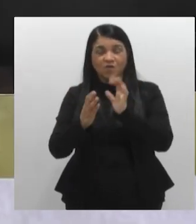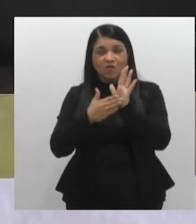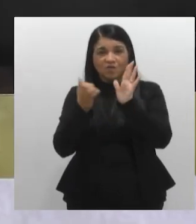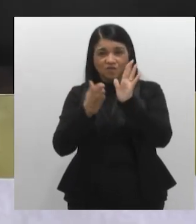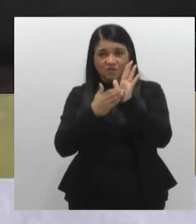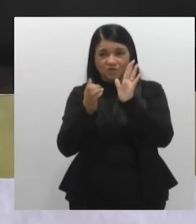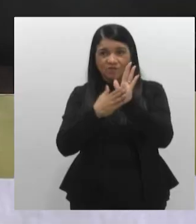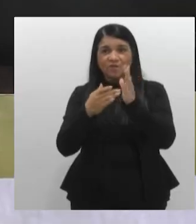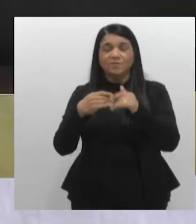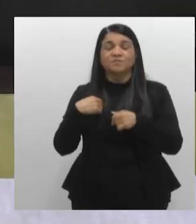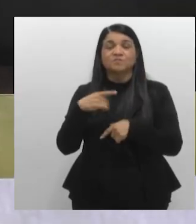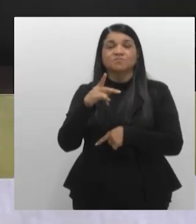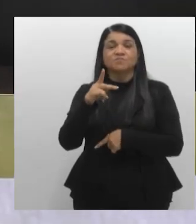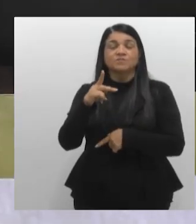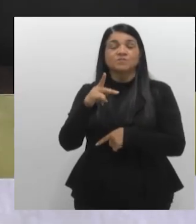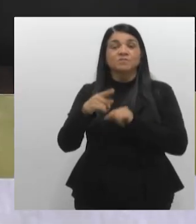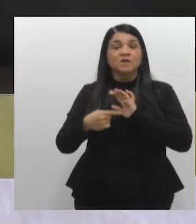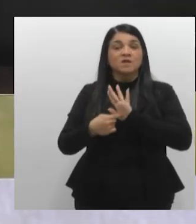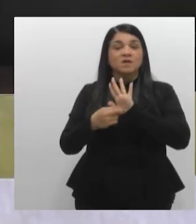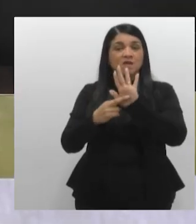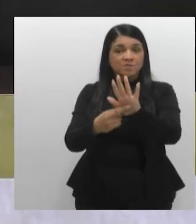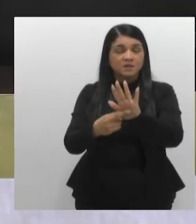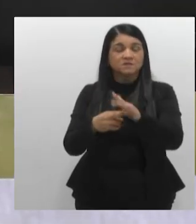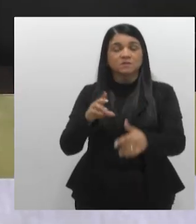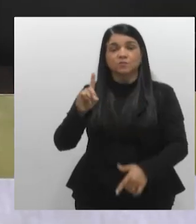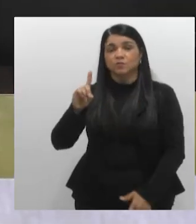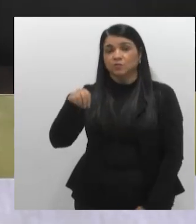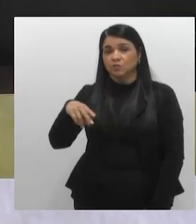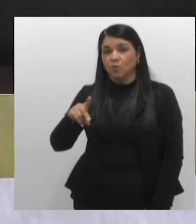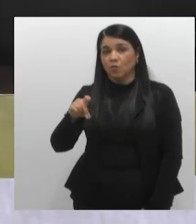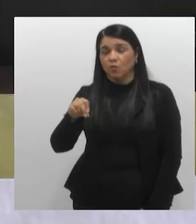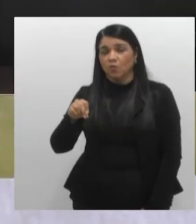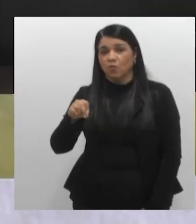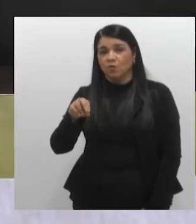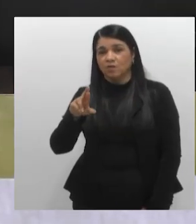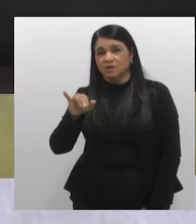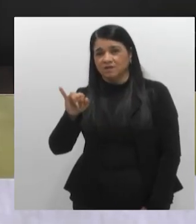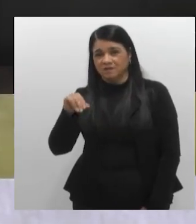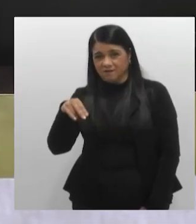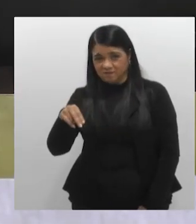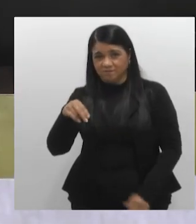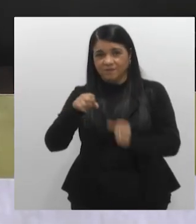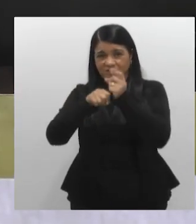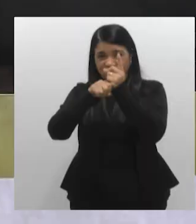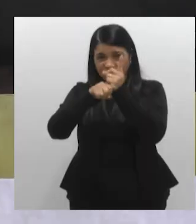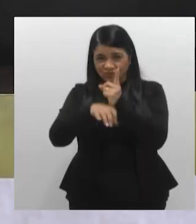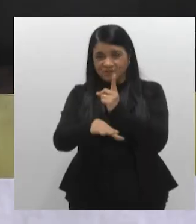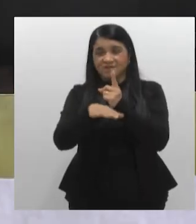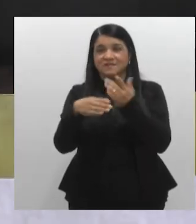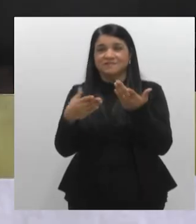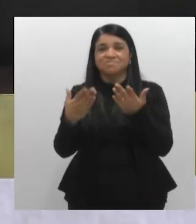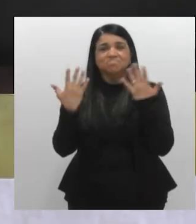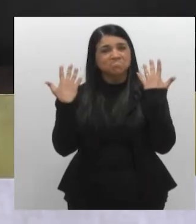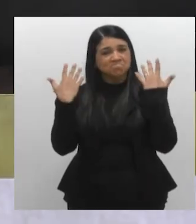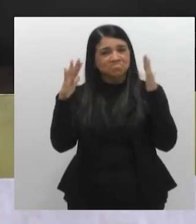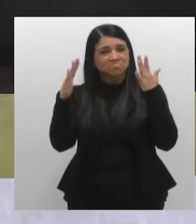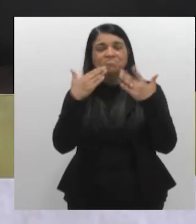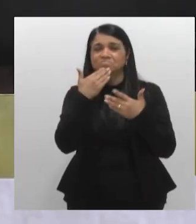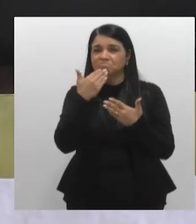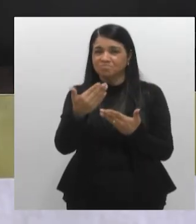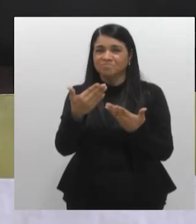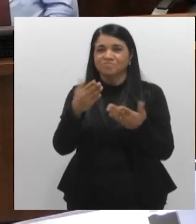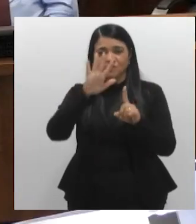Janeiro, representada, evidentemente, para o nosso querido Dom Orani. Então, a quem eu peço uma salva de palmas a todos os nossos homenageados nessa